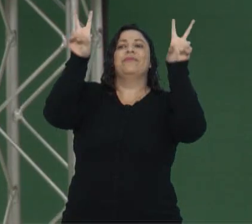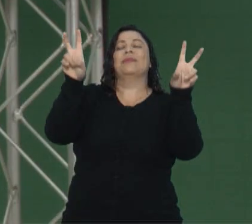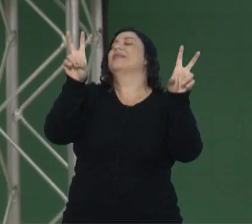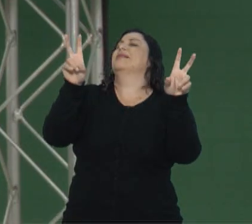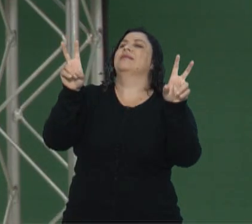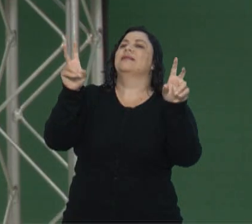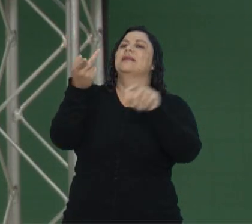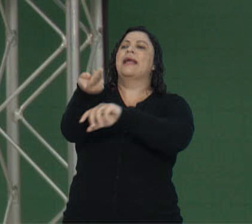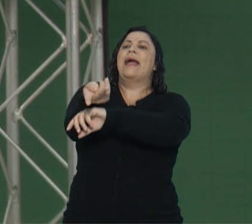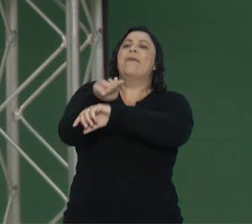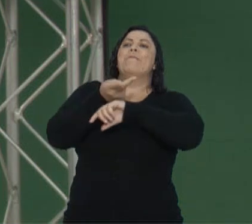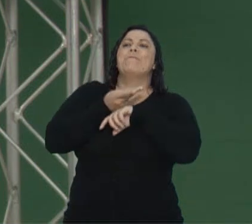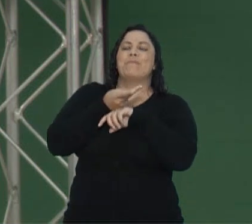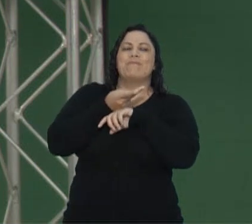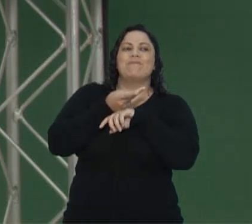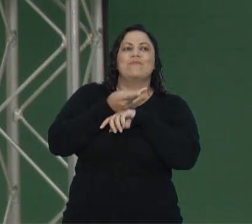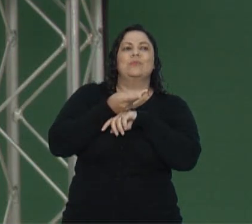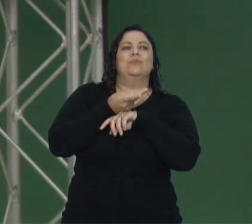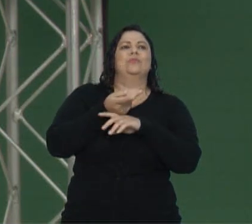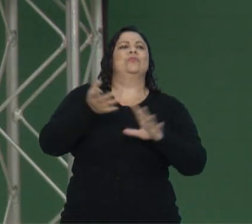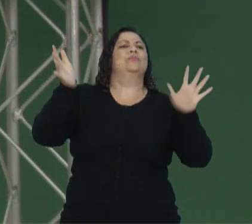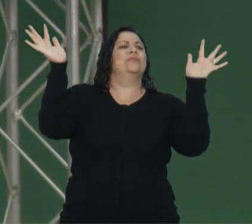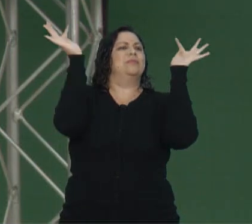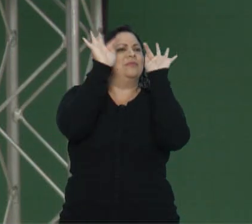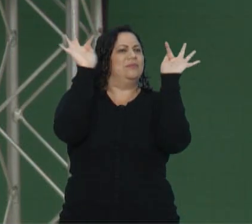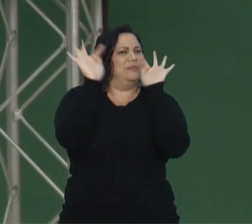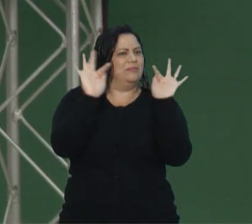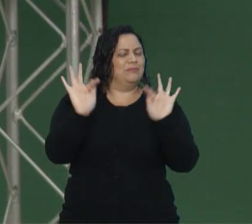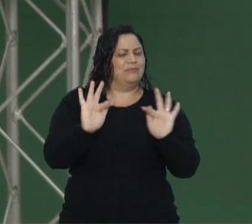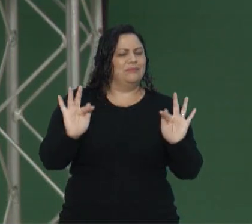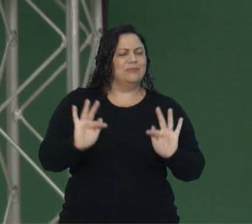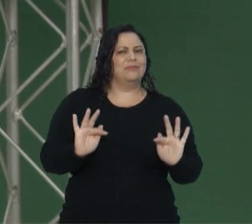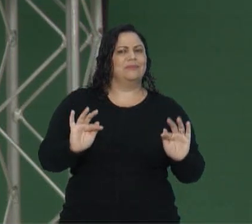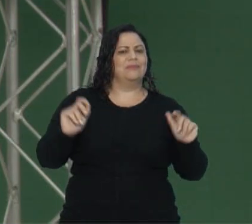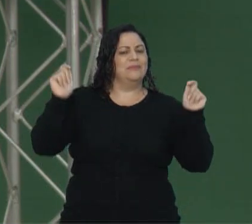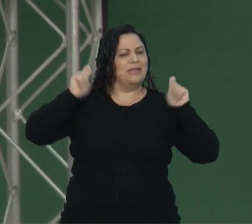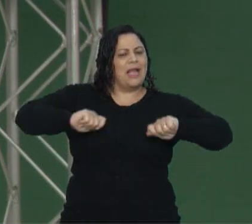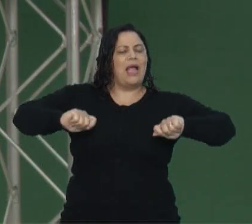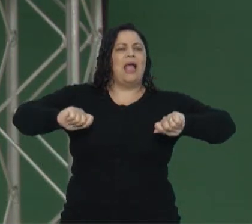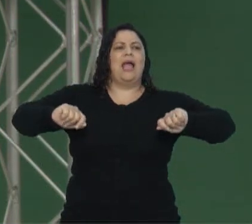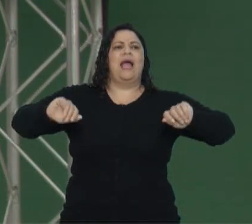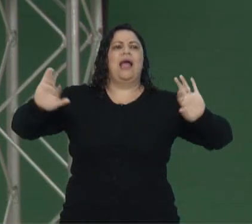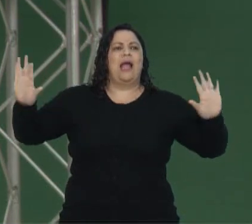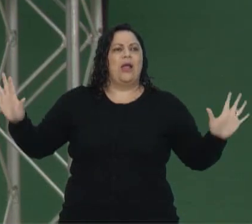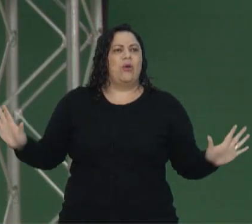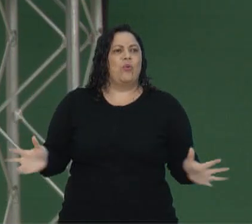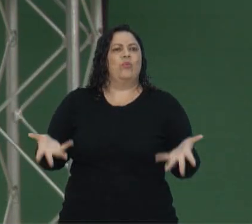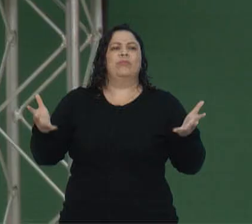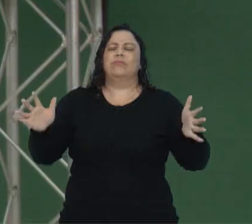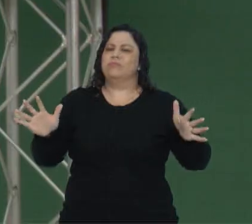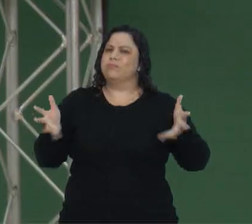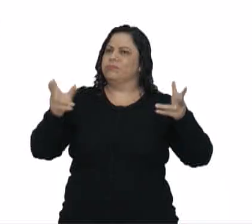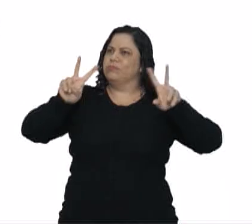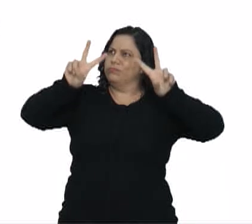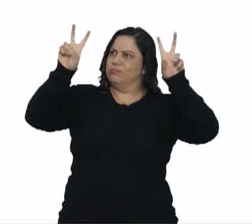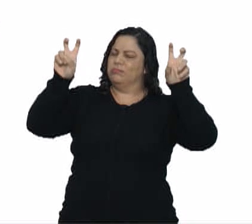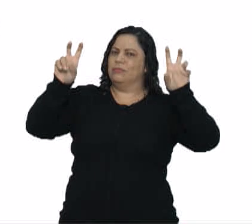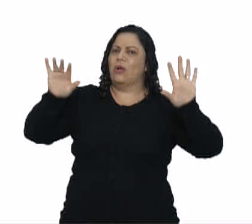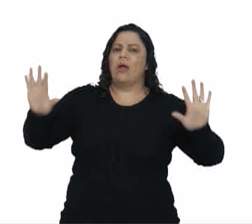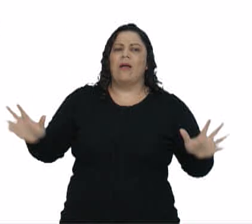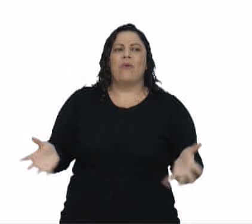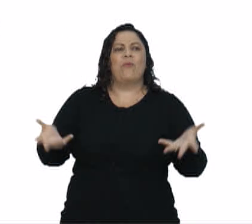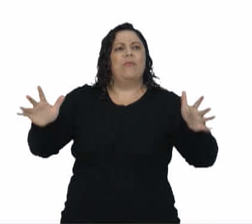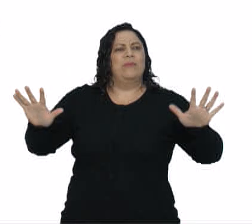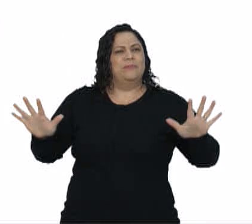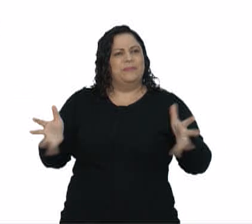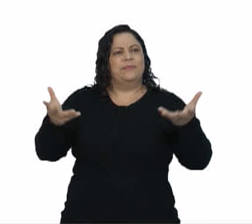um trechinho de uma reportagem para você. Ela diz assim, uma reportagem, dá super interessante. Abre aspas, reportagem diz assim.